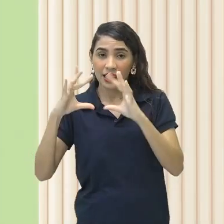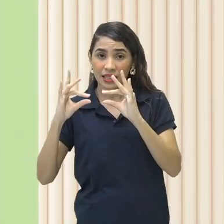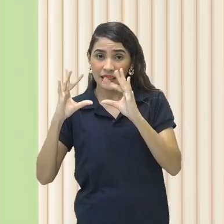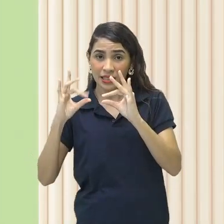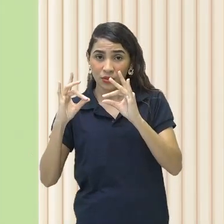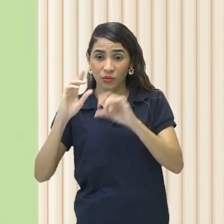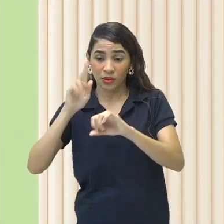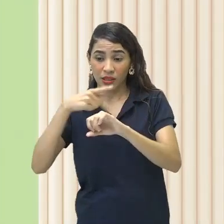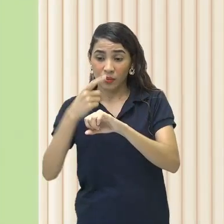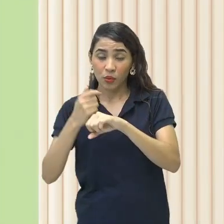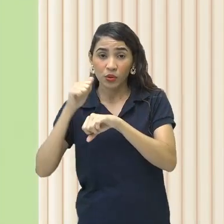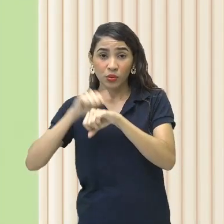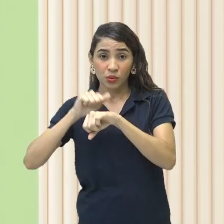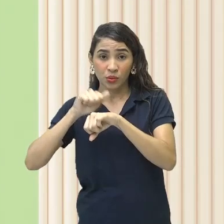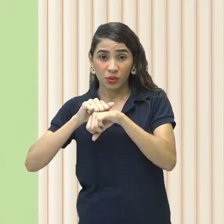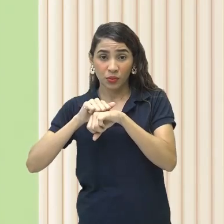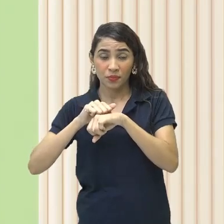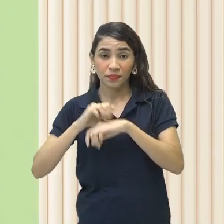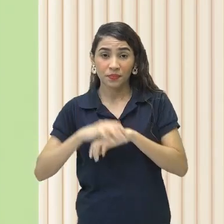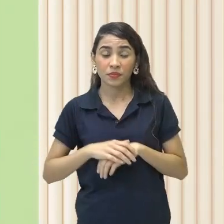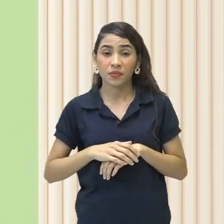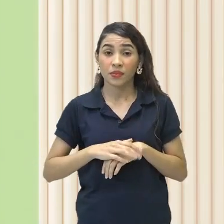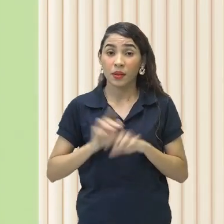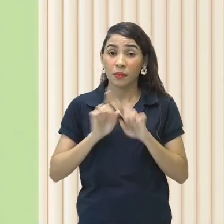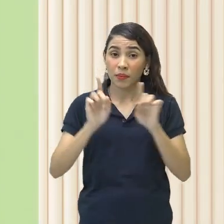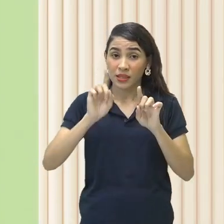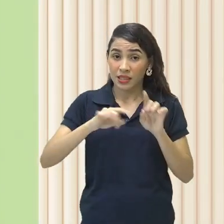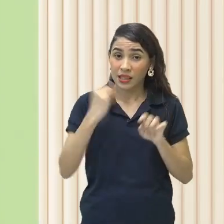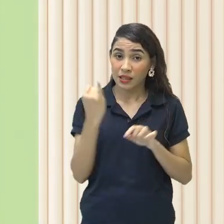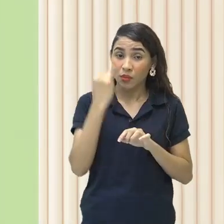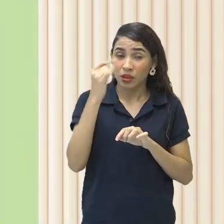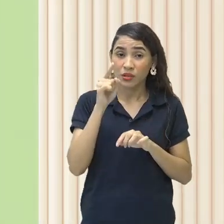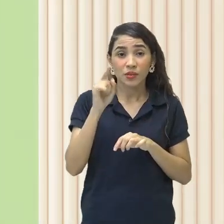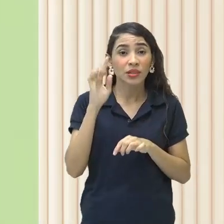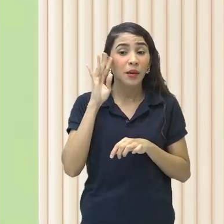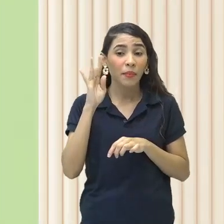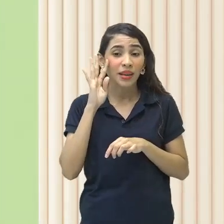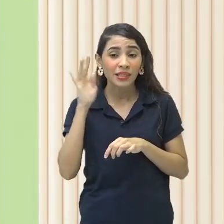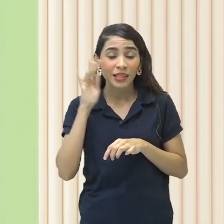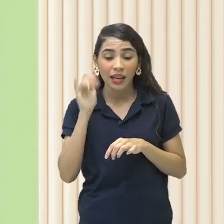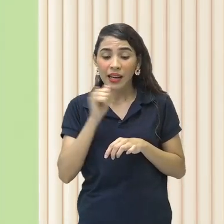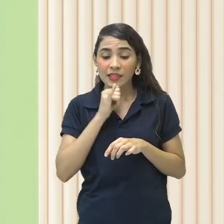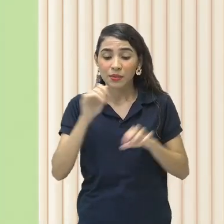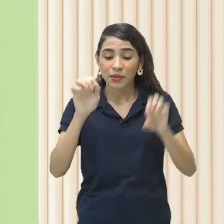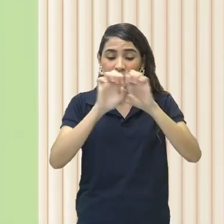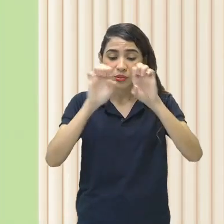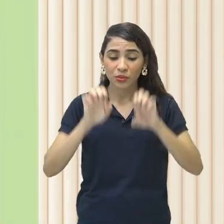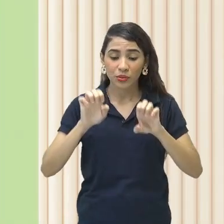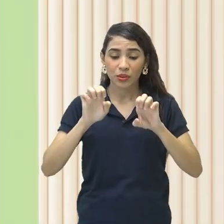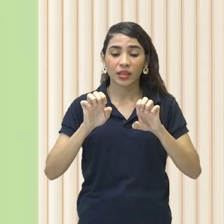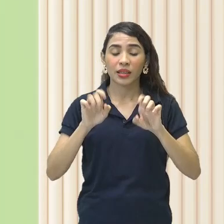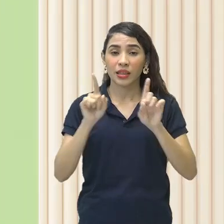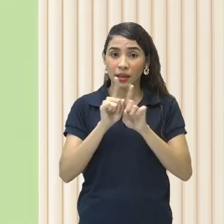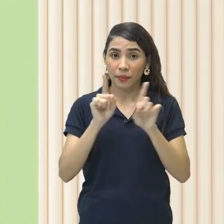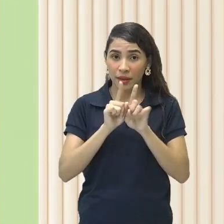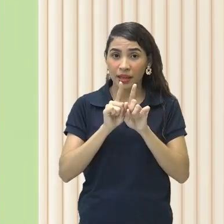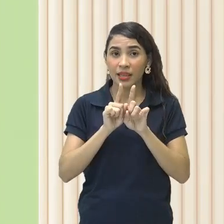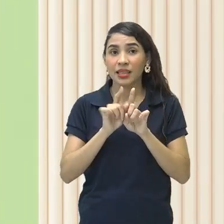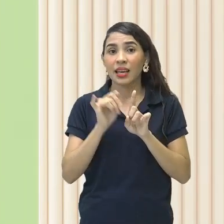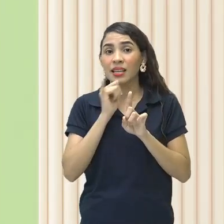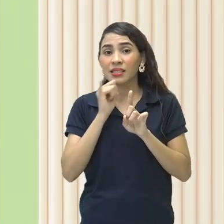ele vai virando sólido, tá? Mas é importante você imaginar que essas estruturas, elas estão também de